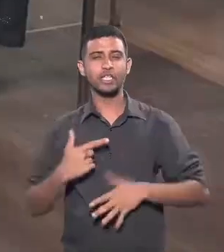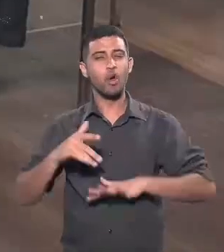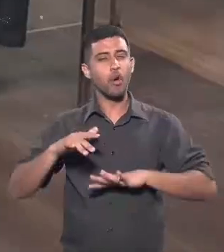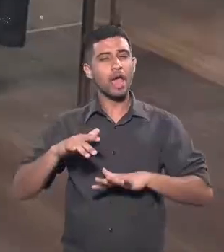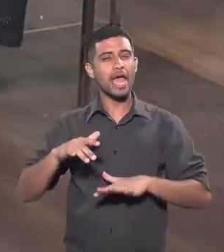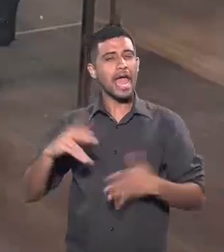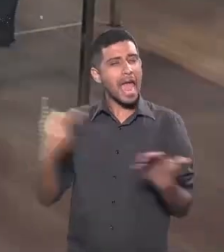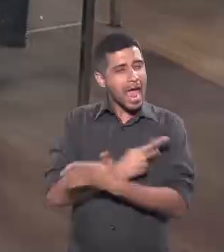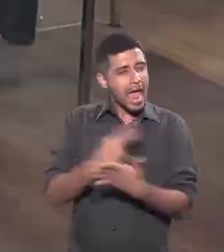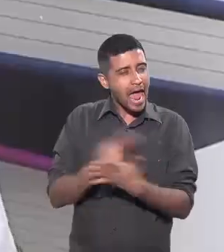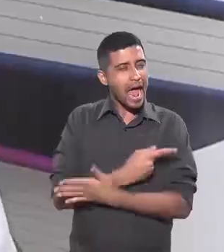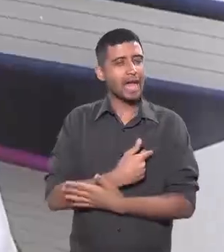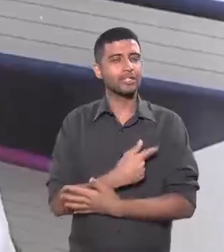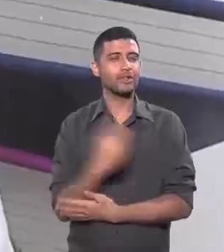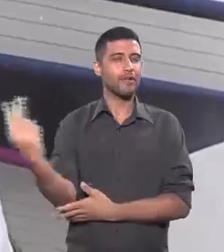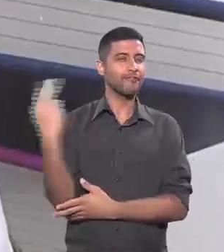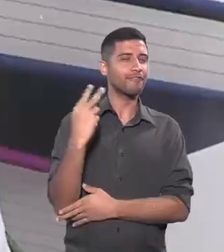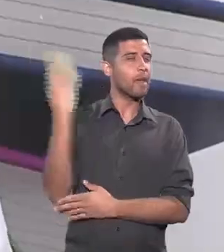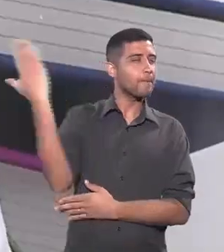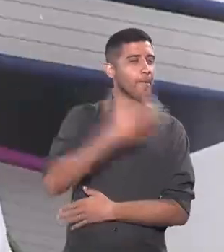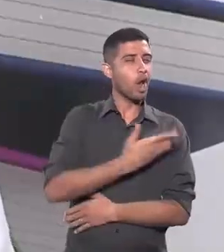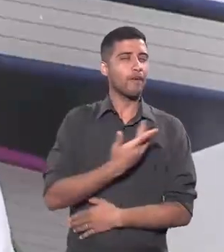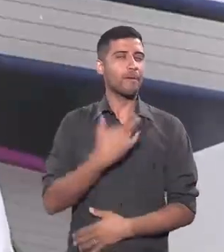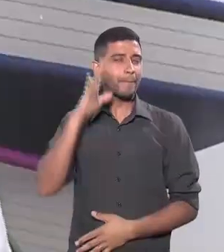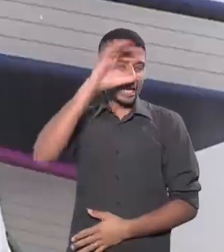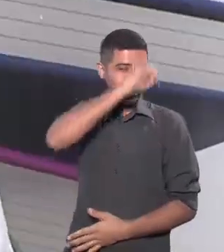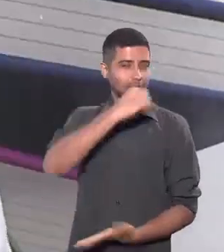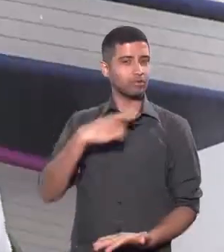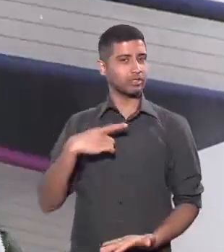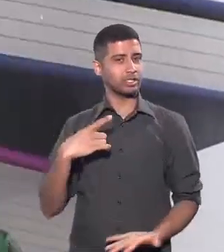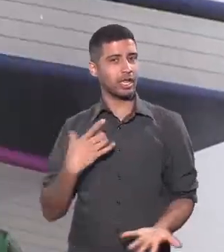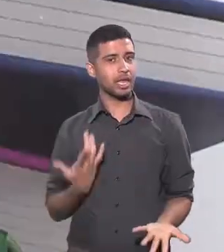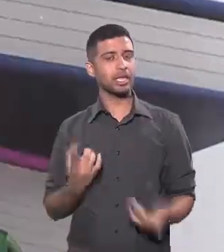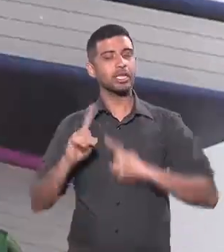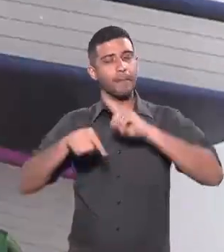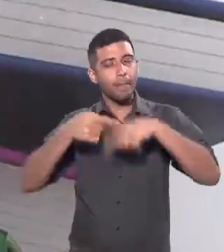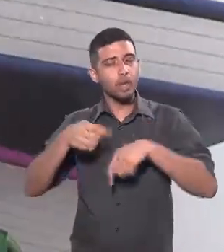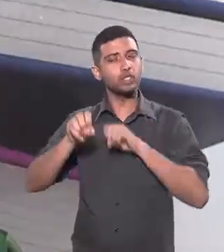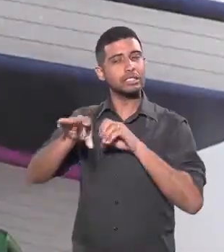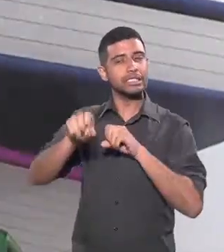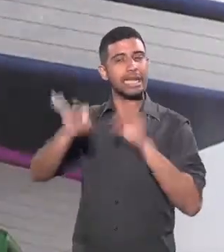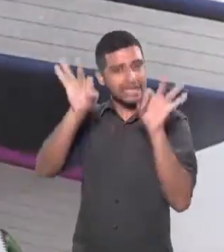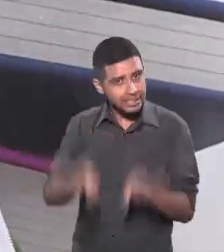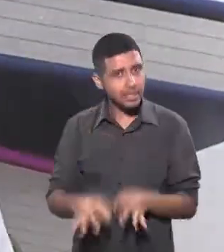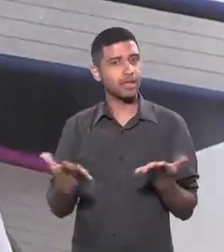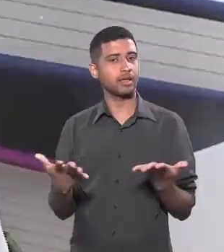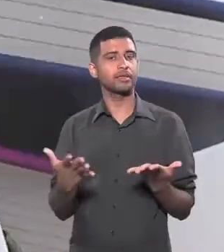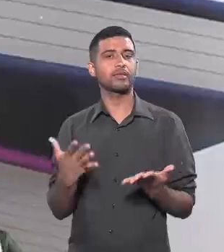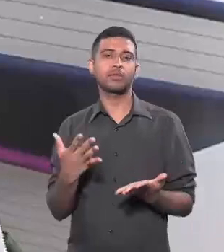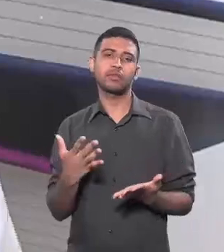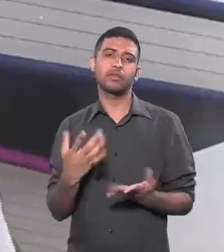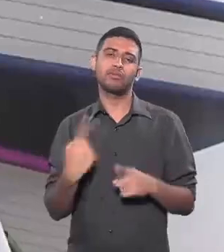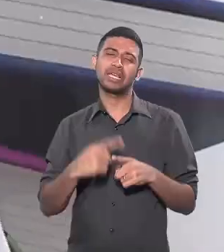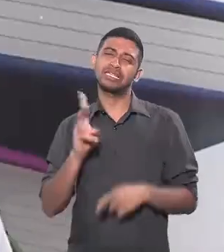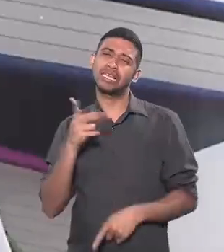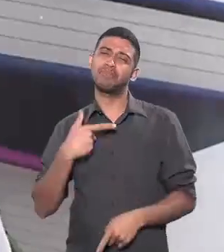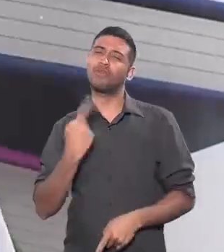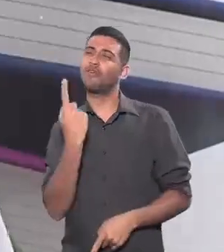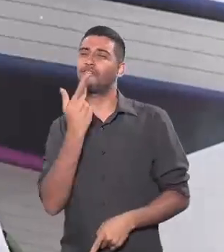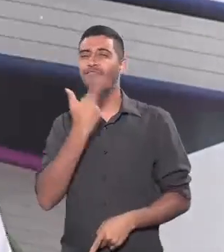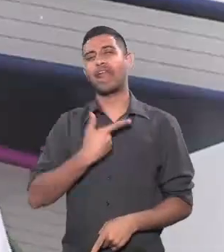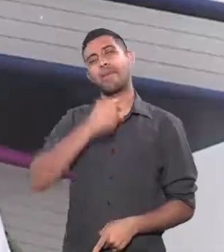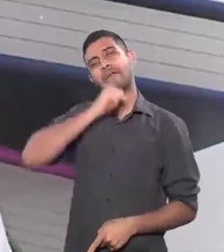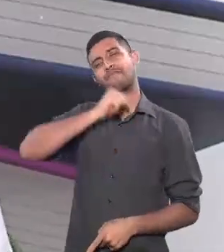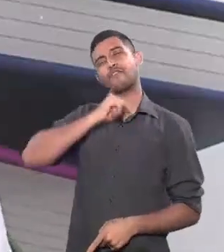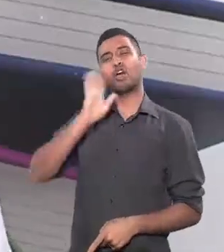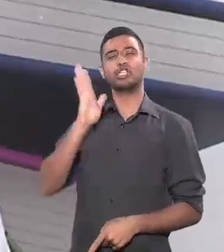errados. Você faz isso, a pessoa reafirma, não, eu faço assim, mas não é desse jeito. Então tem que ensinar da forma correta para fazer o certo. Sempre tem alguém que fala assim, mas minha